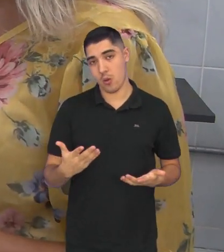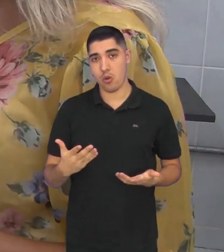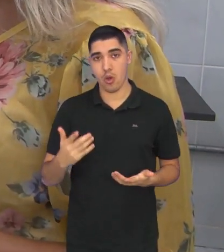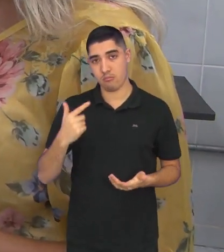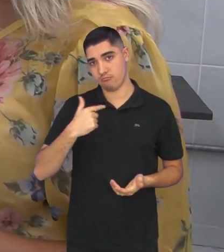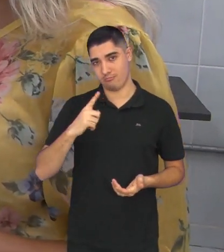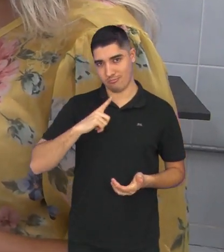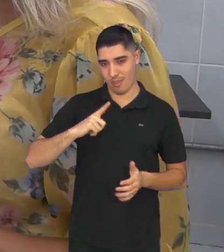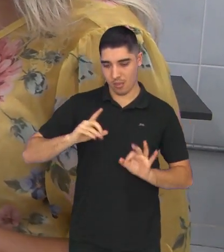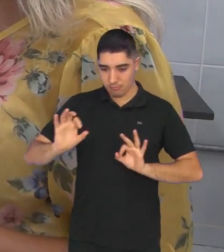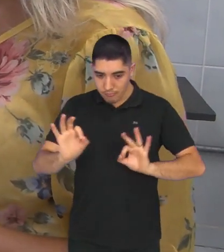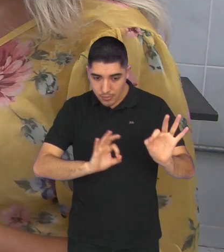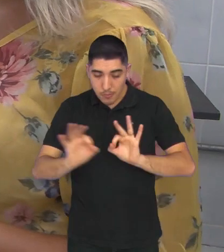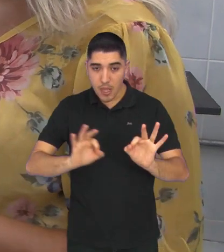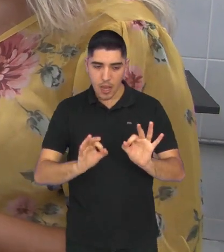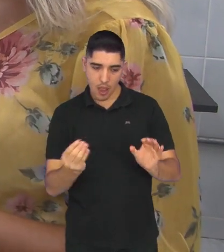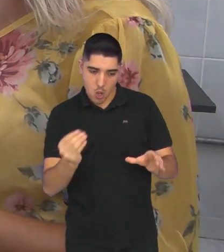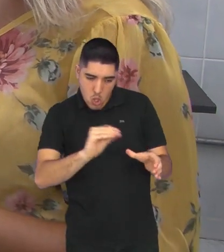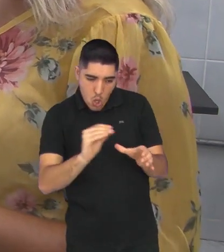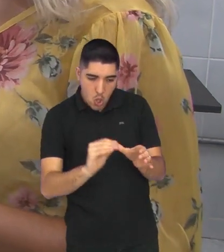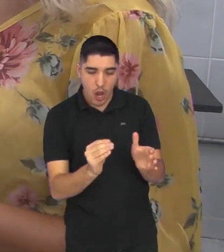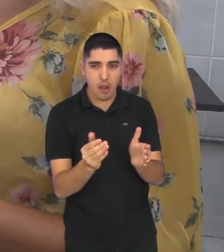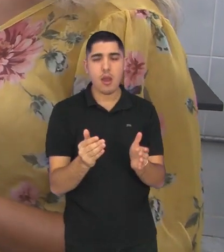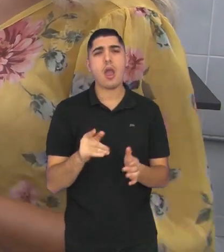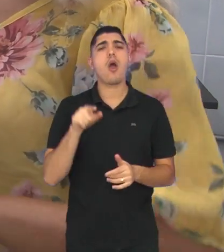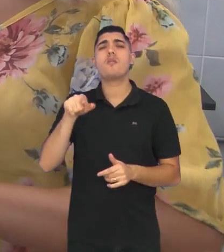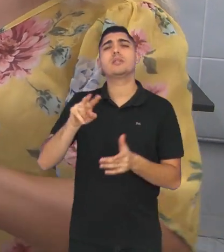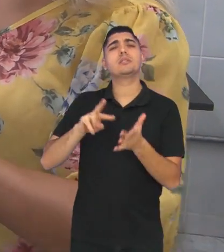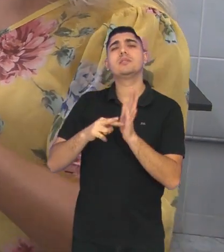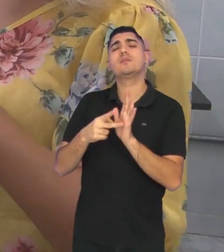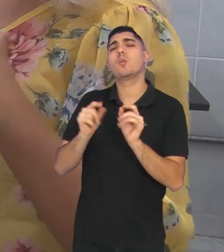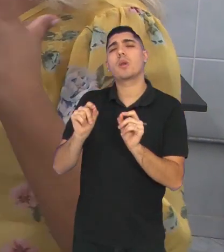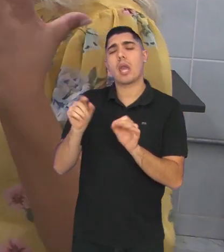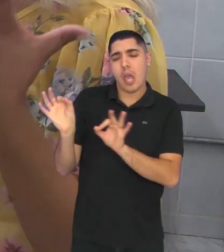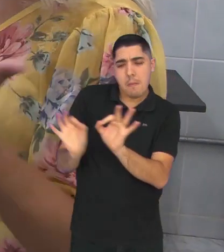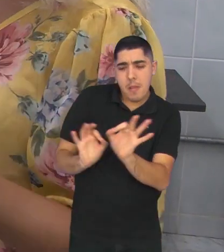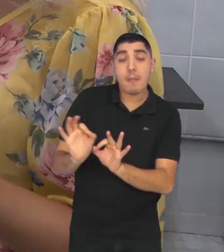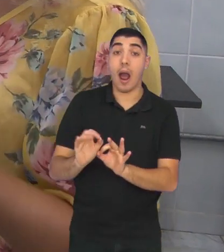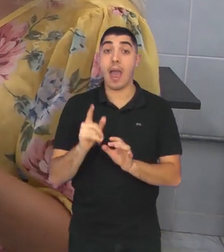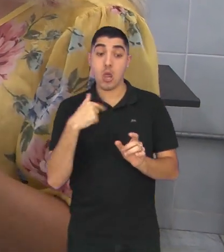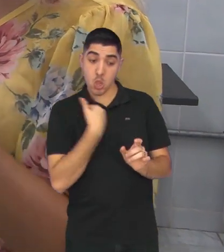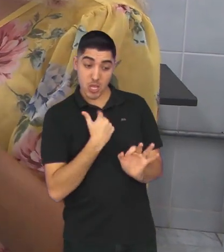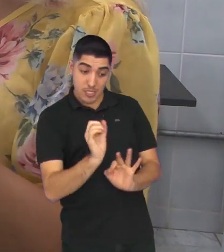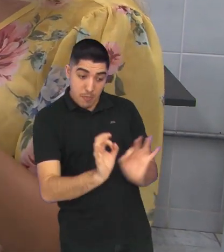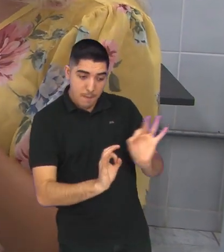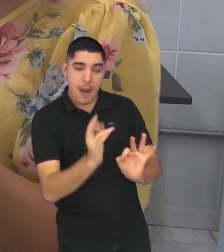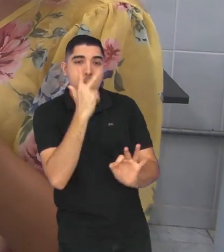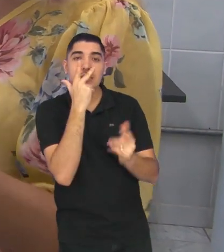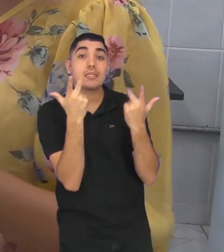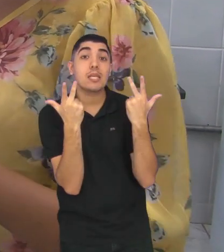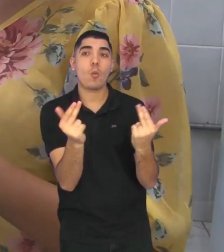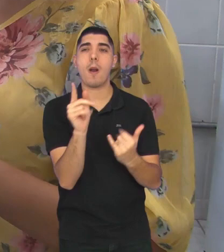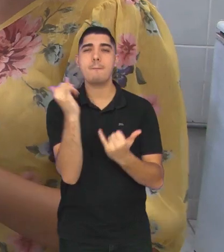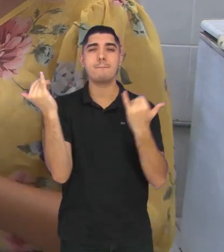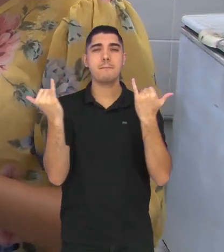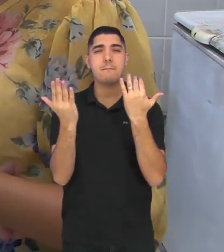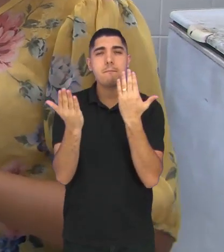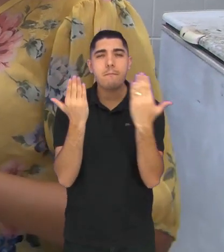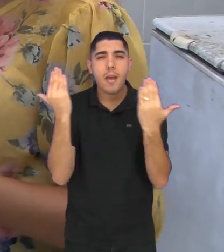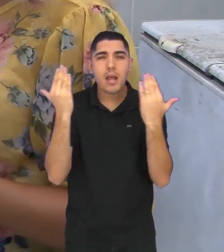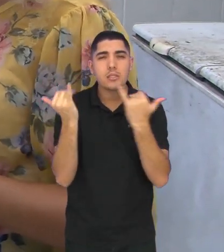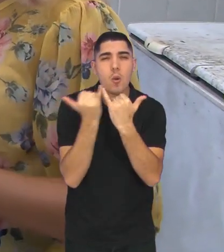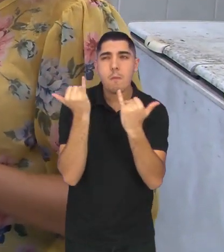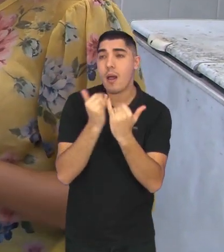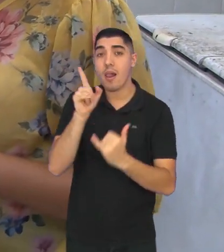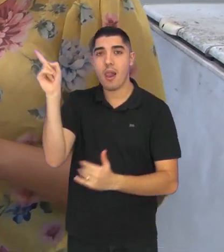caso aqui, nós estamos fazendo um enriquecimento. Um enriquecimento que é chegar mais perto do que... mais próximo da natureza. Na